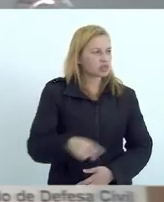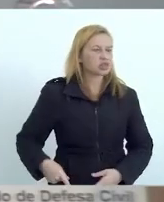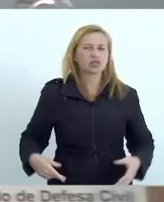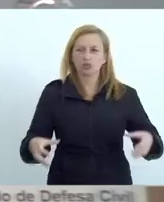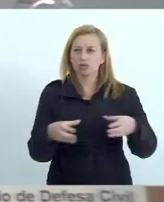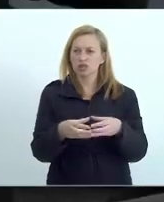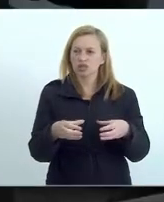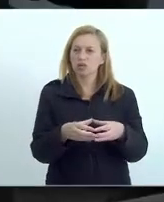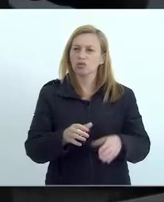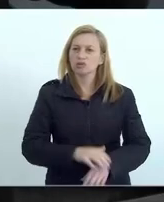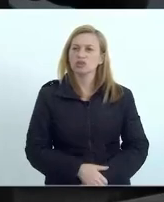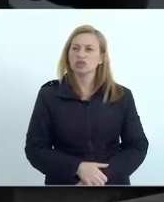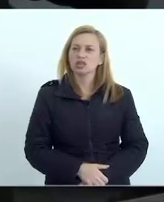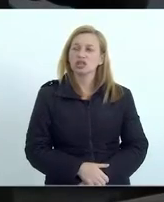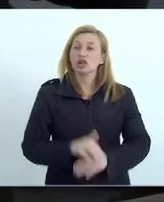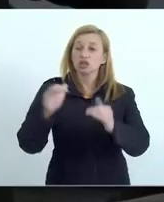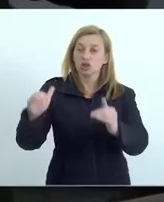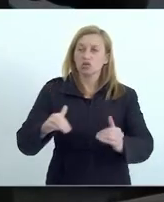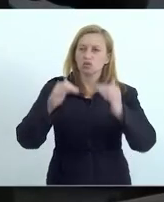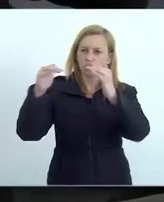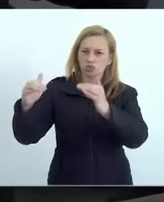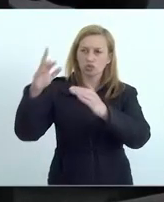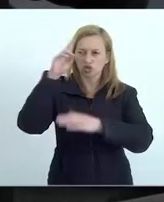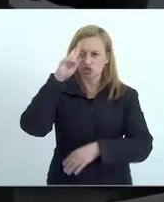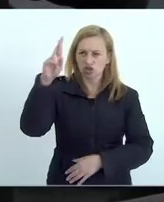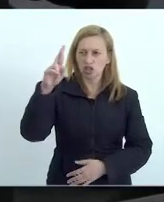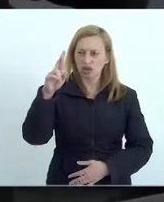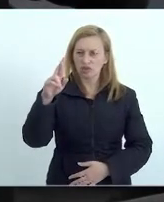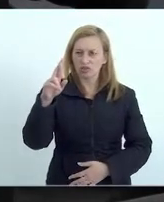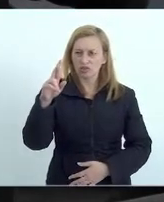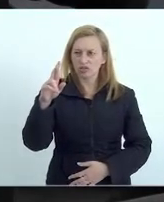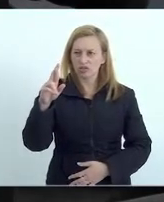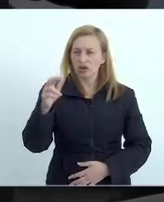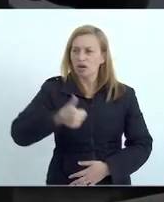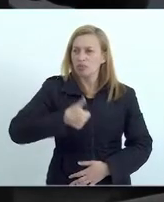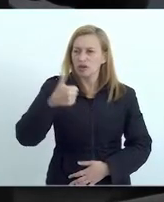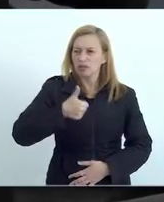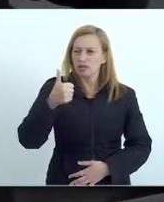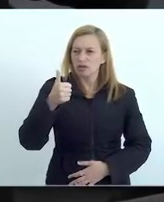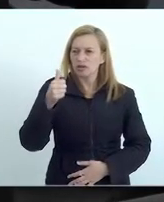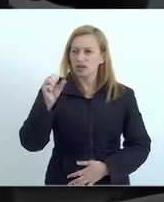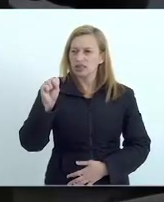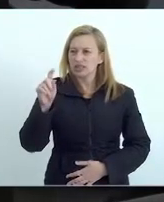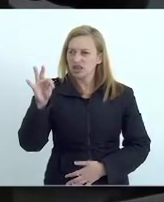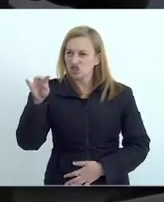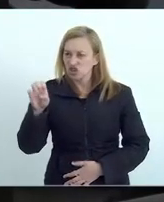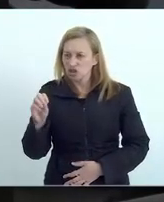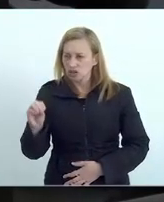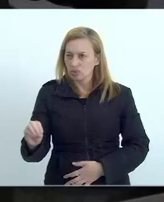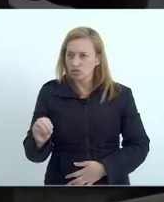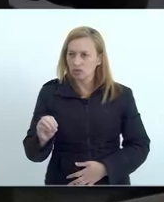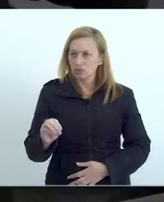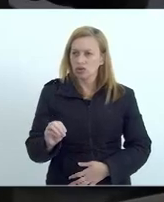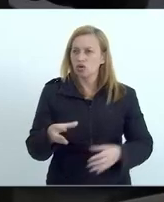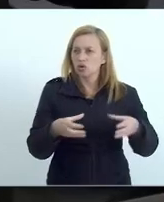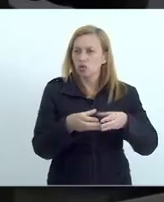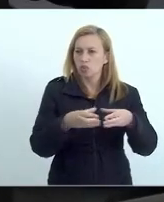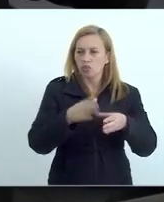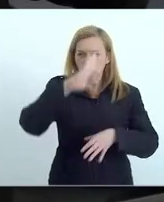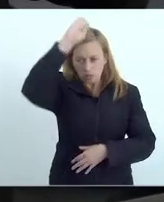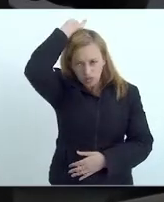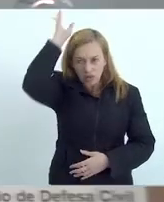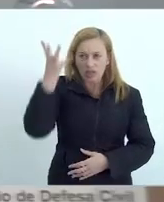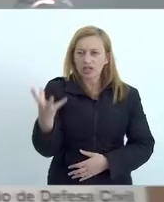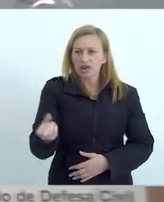Comissão e tem subtenentes tem 1º Sargentos tanto da Polícia Militar enquanto do Corpo de Bombeiros